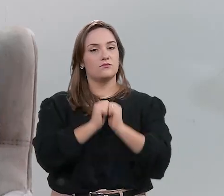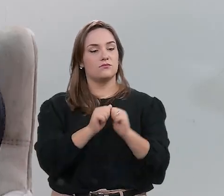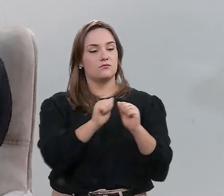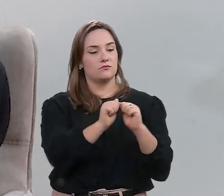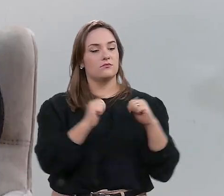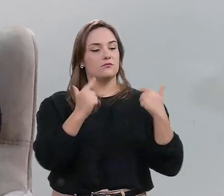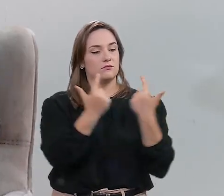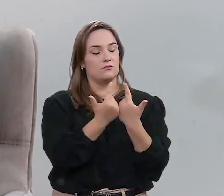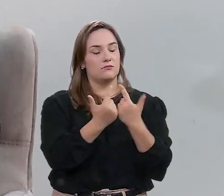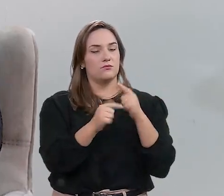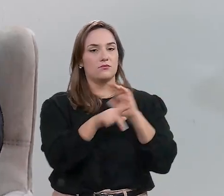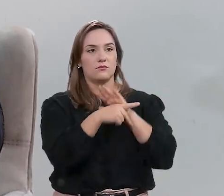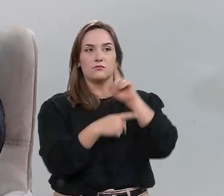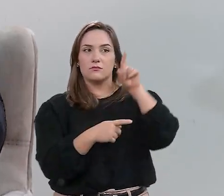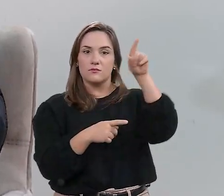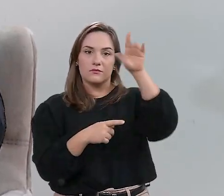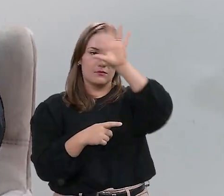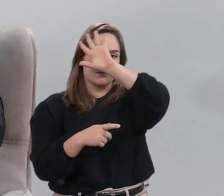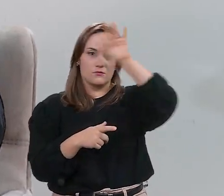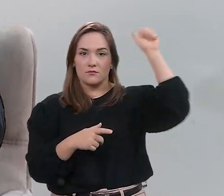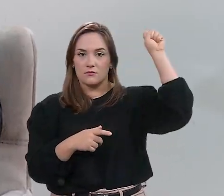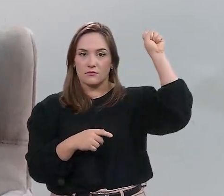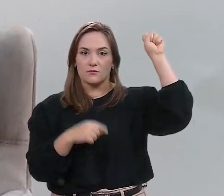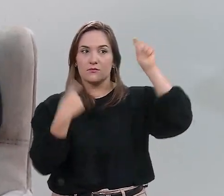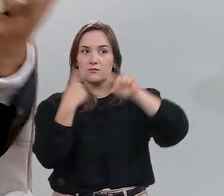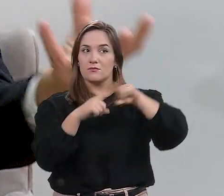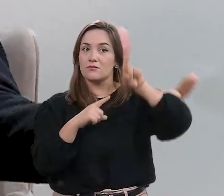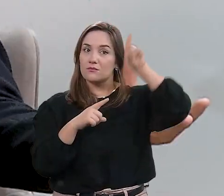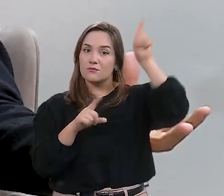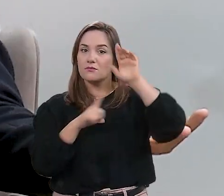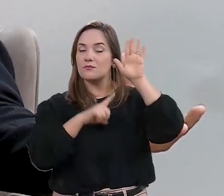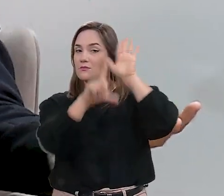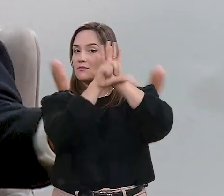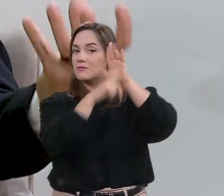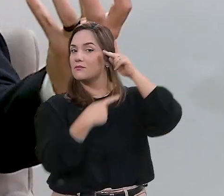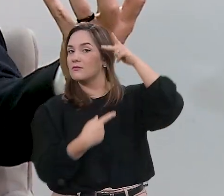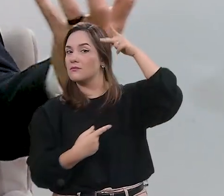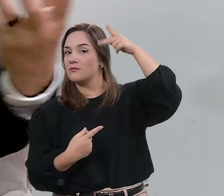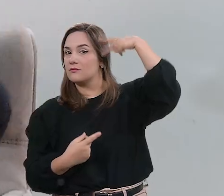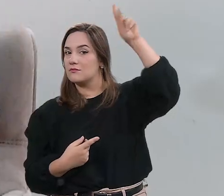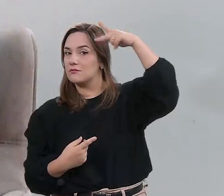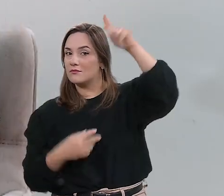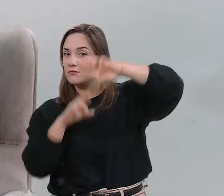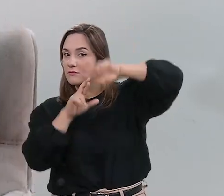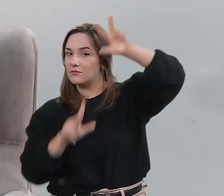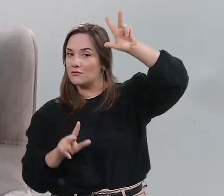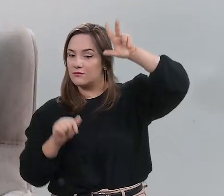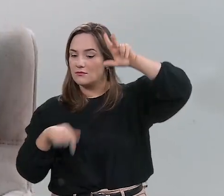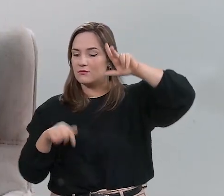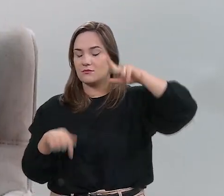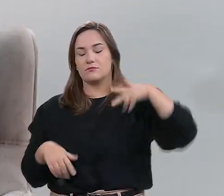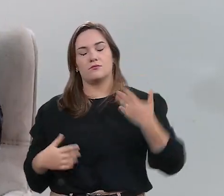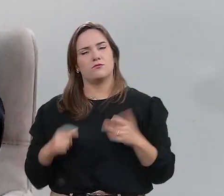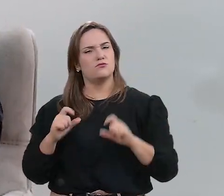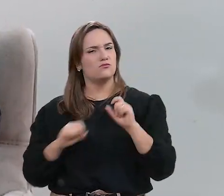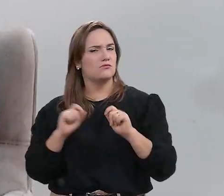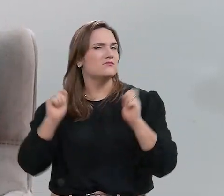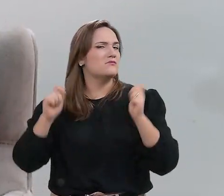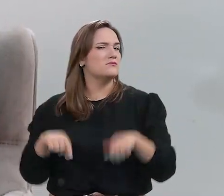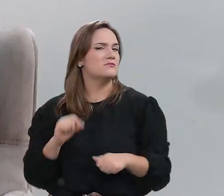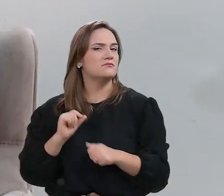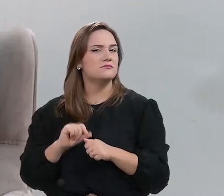quais são as diferenças. Eles têm leis próprias lá e nós temos a nossa lei aqui. O que é possível fazer